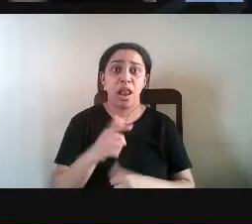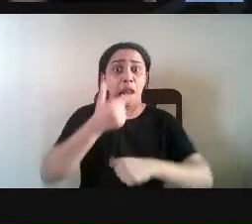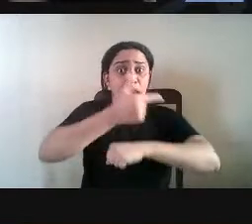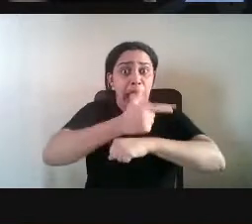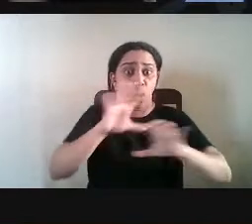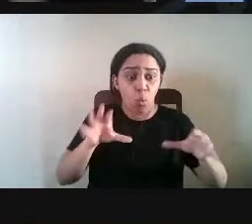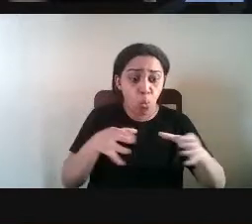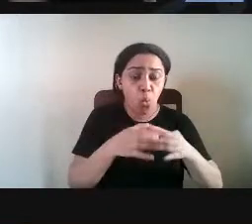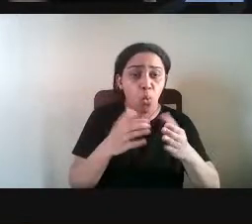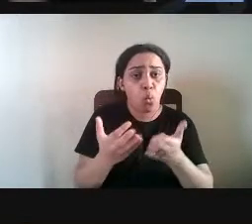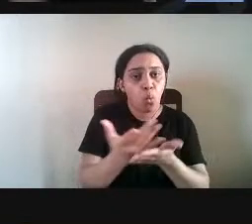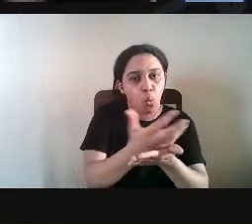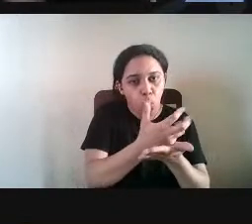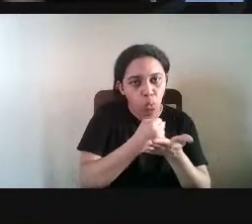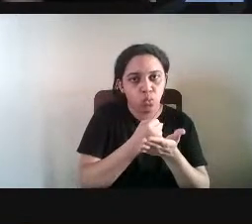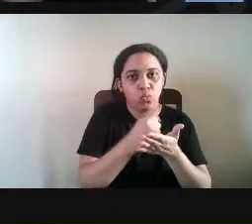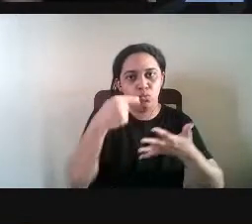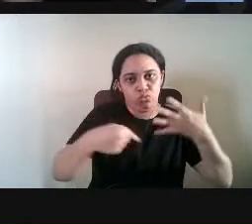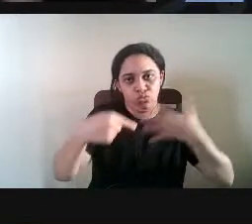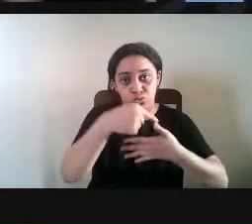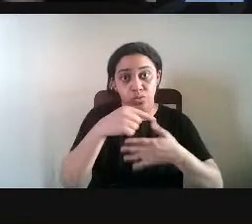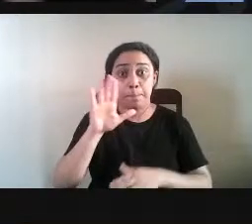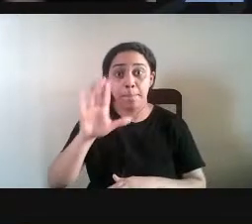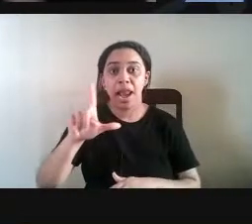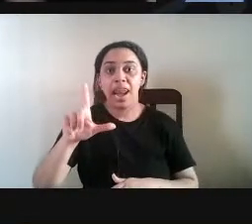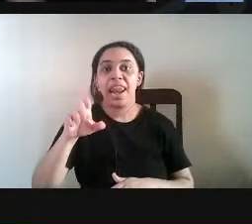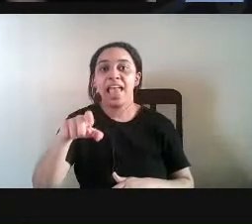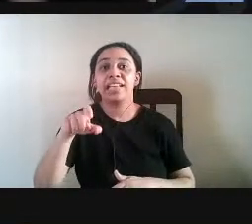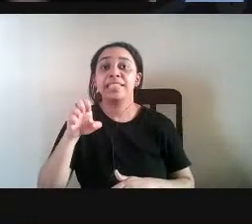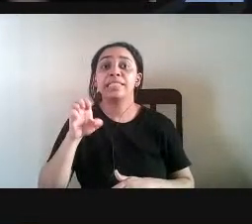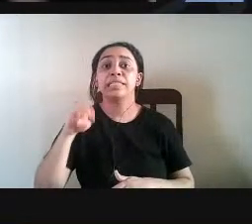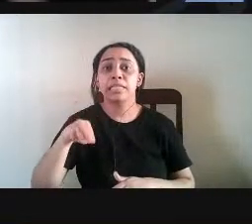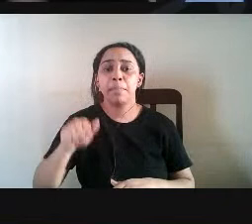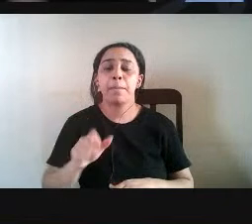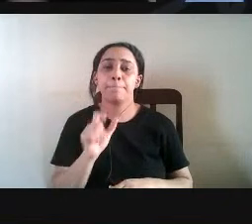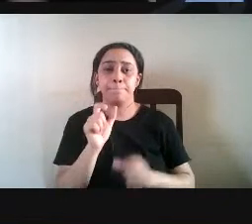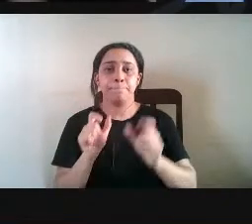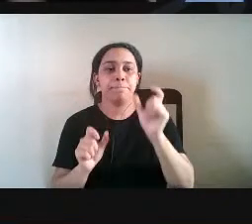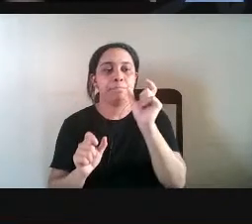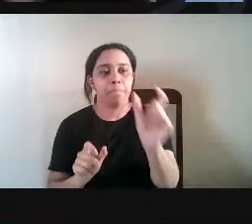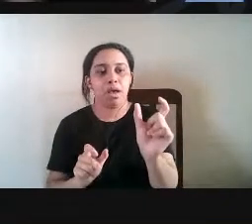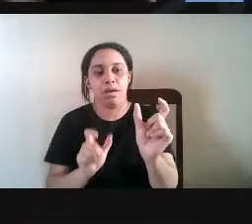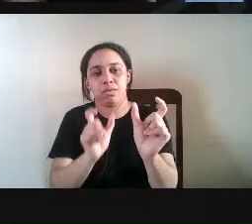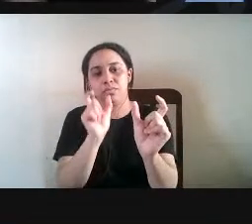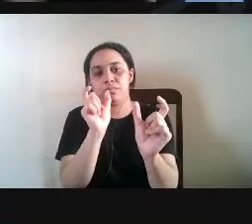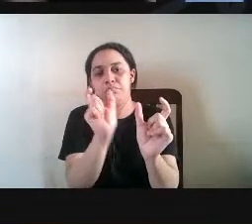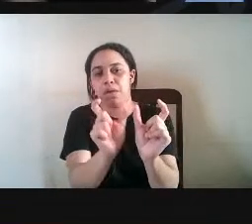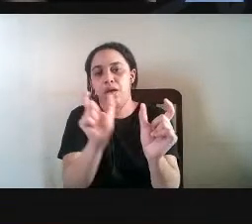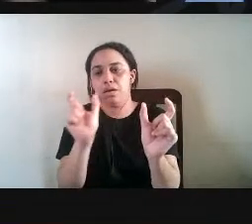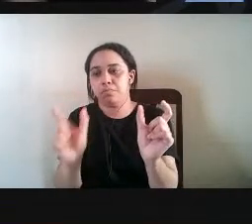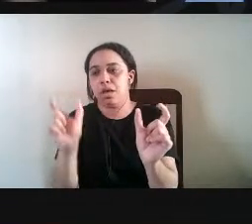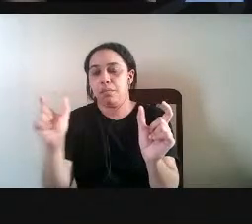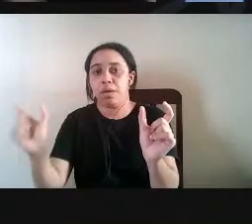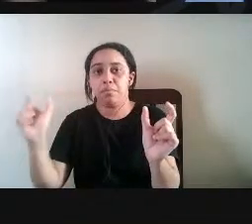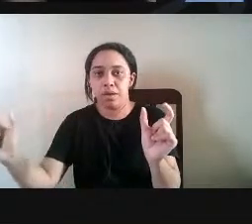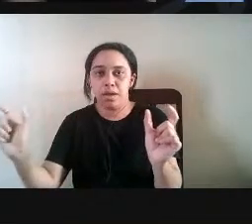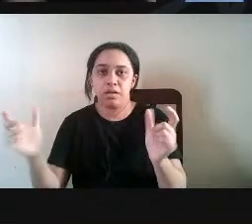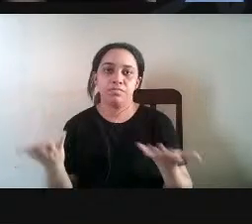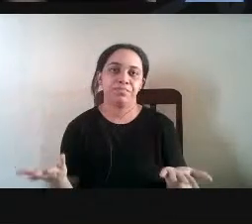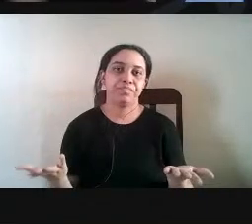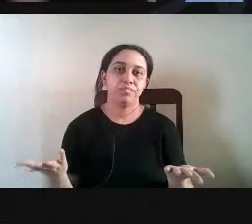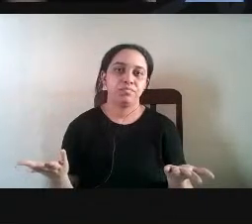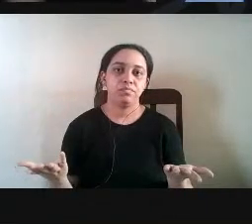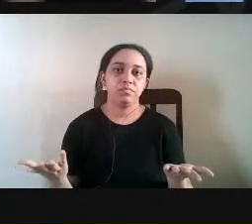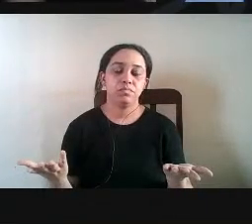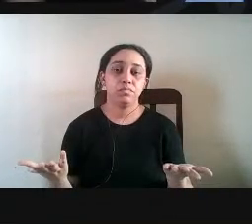são as partes que vão constituir o léxico, certo? São as palavras, chama lexema. Aí você vai ter, além desse lexema, você vai